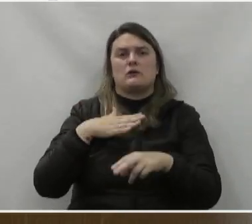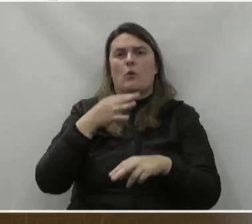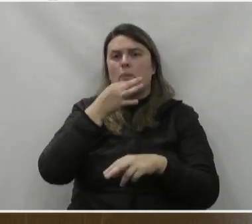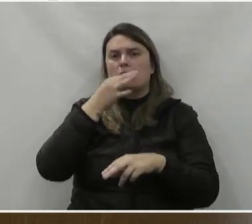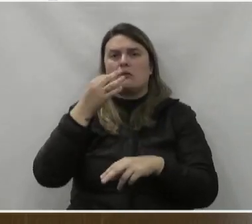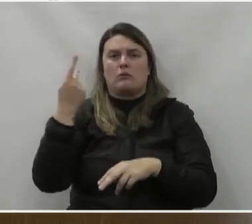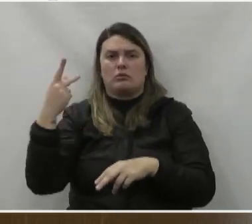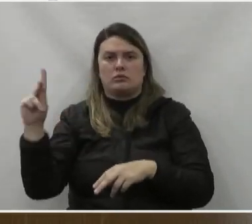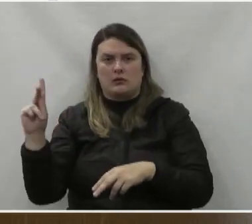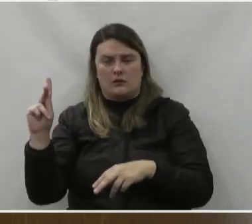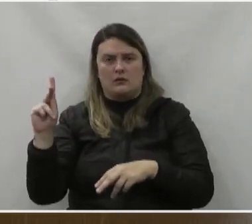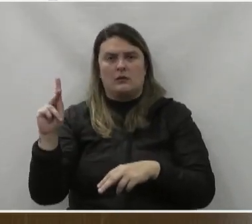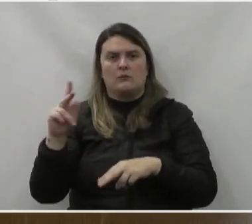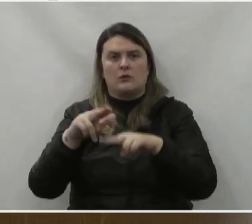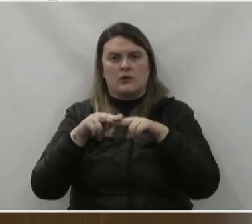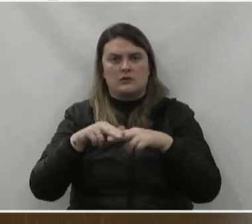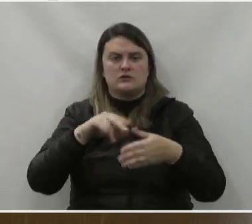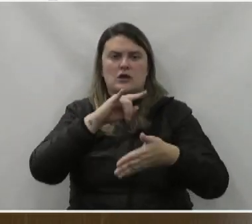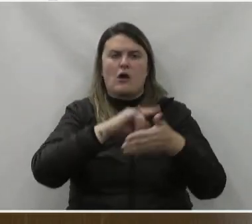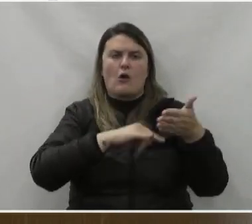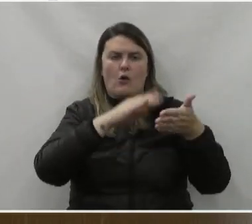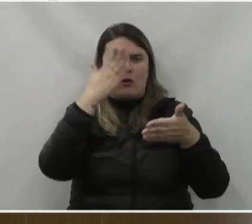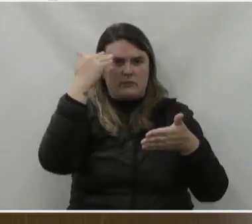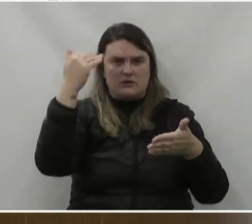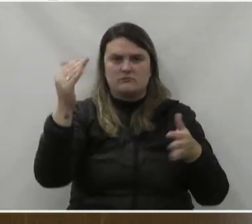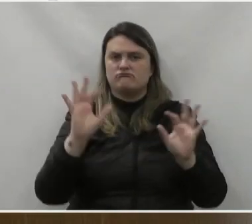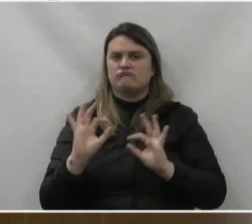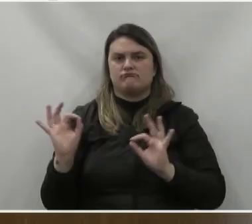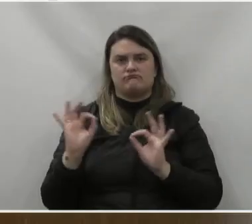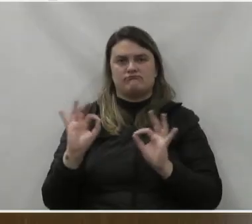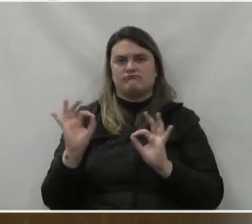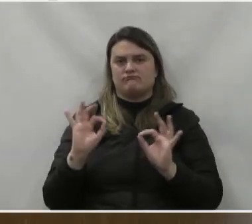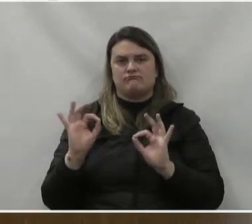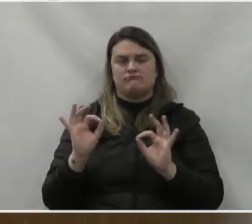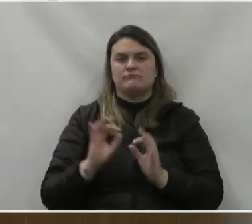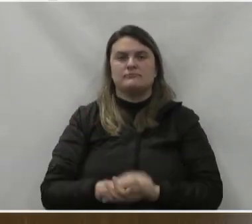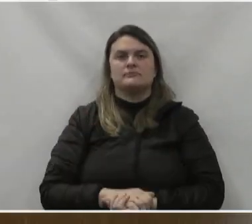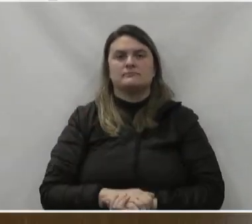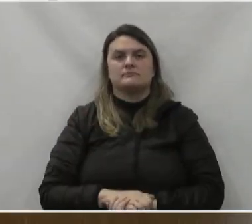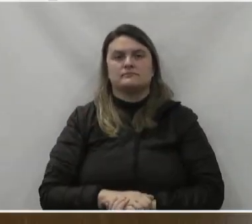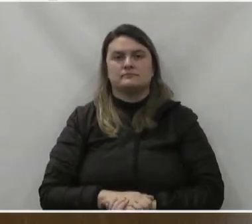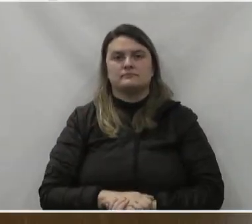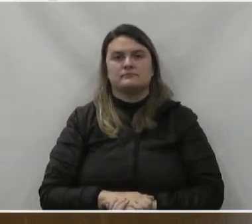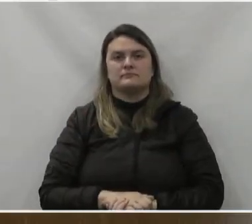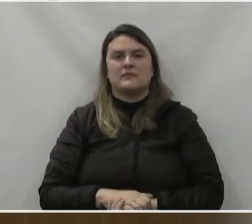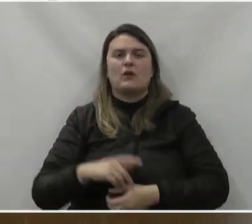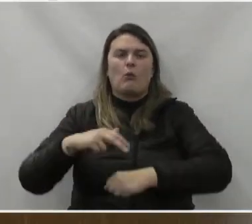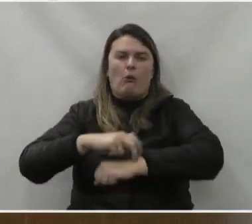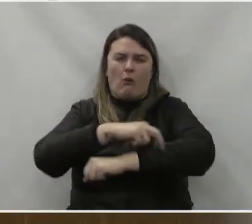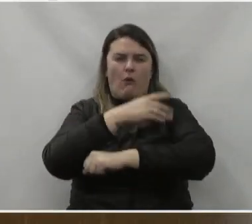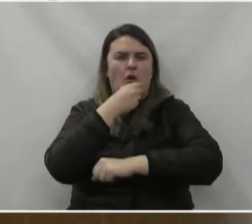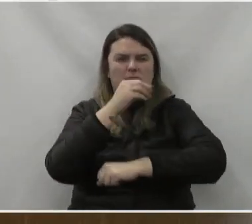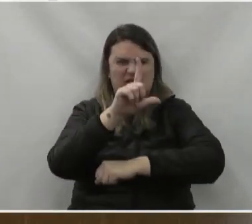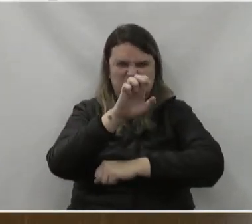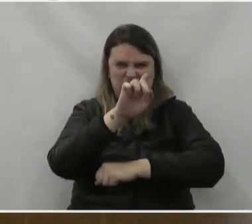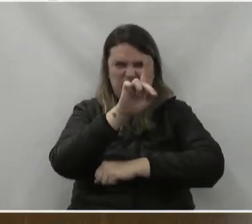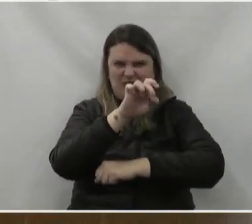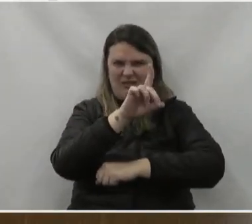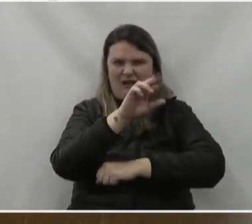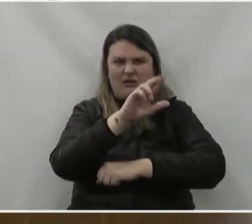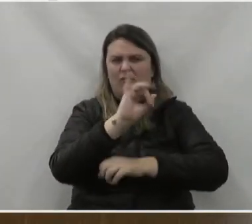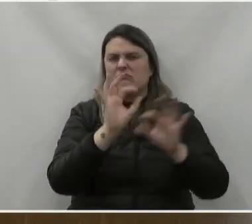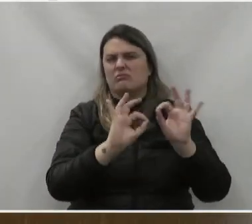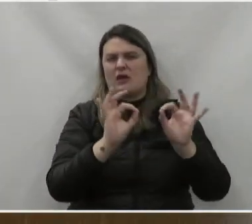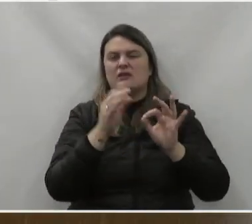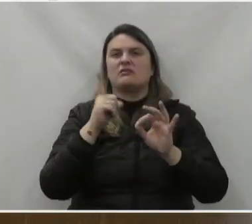dela a respeito de uma moção de aplausos, não tem nada a ver, né, com os legendários, não tem nada a ver disso, pessoal, sabe? Isso são coisas que já